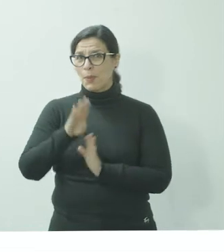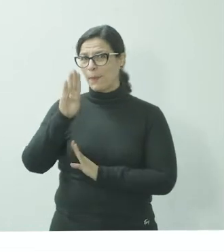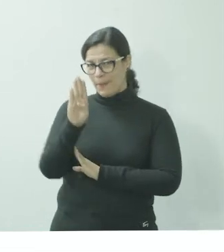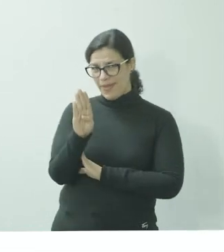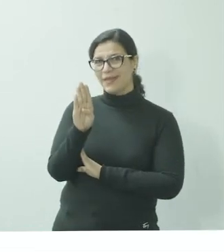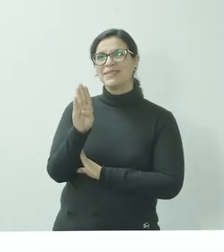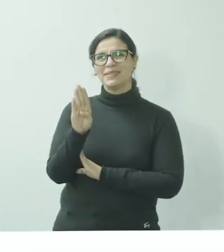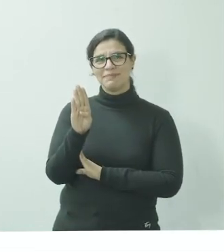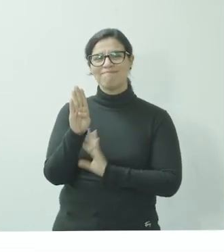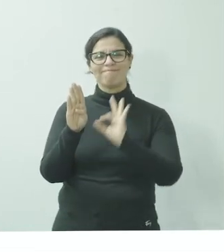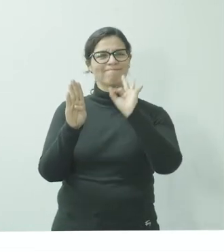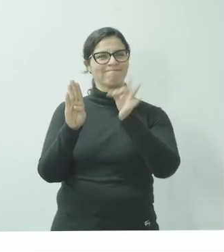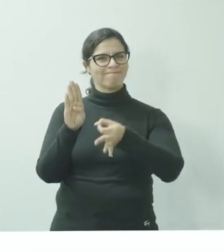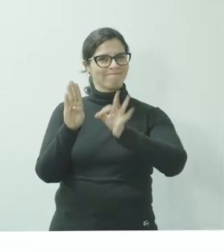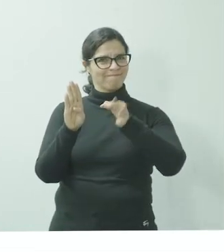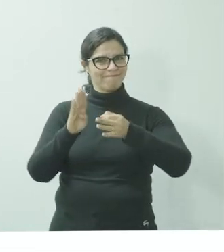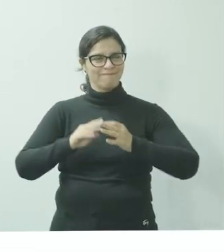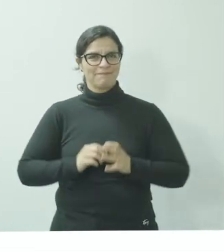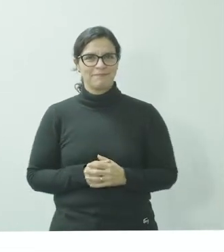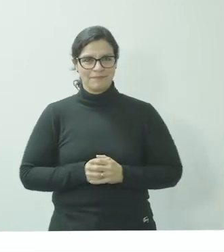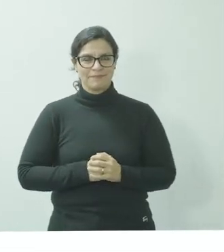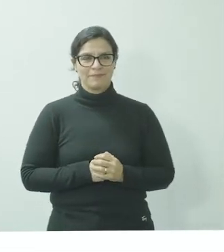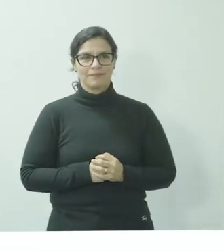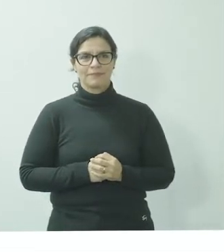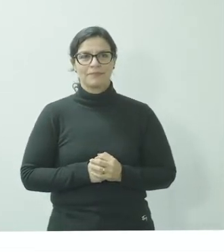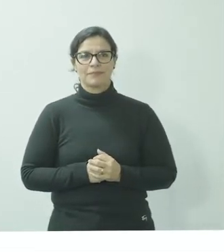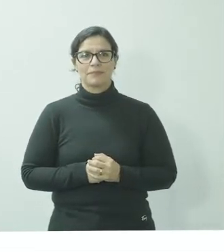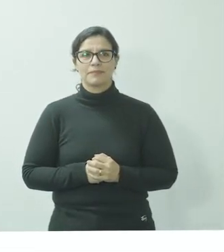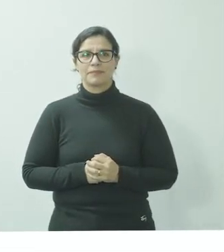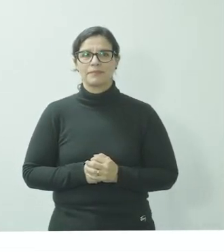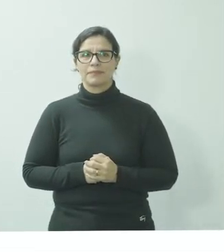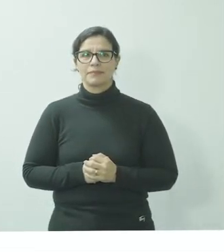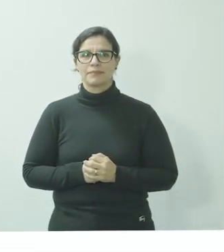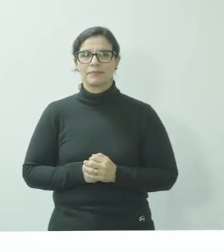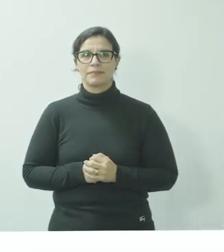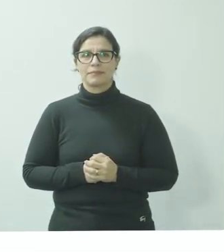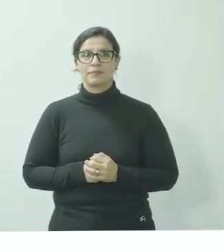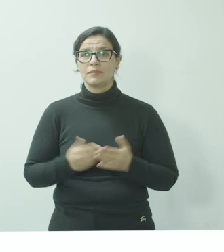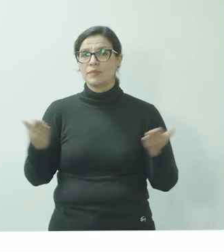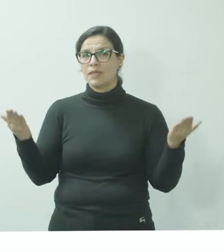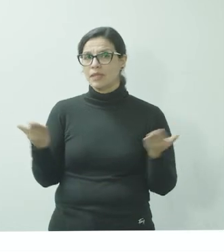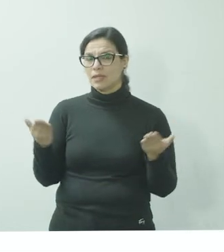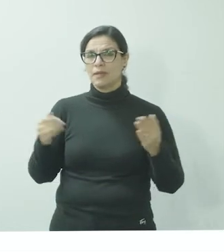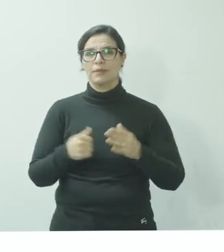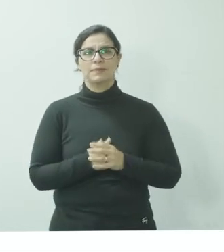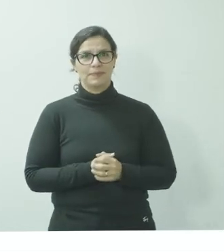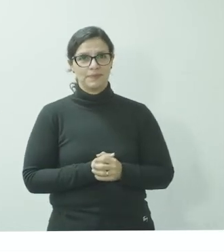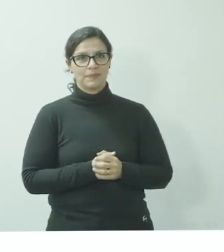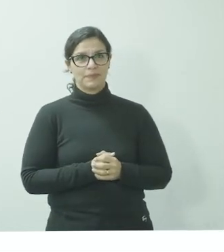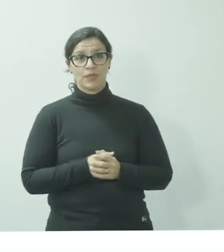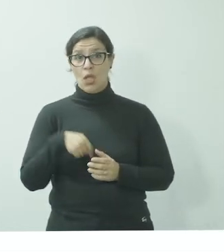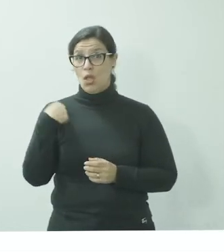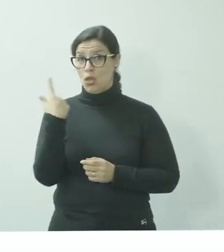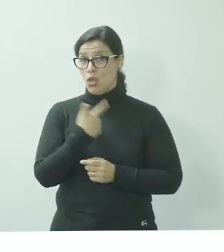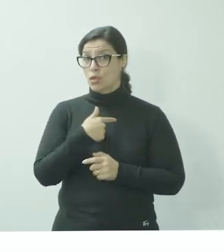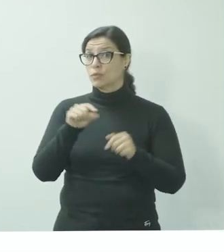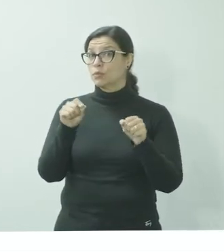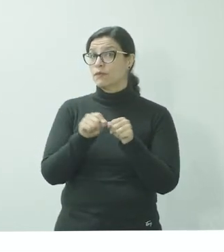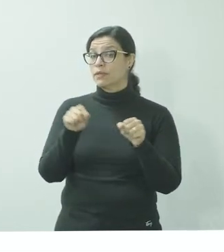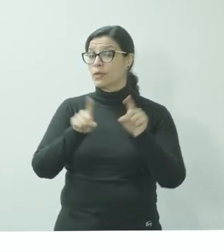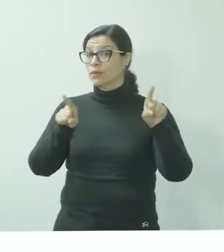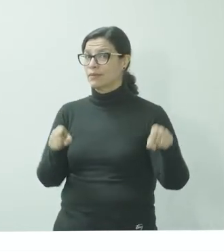B você acertou e agora orora nós vamos para